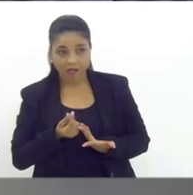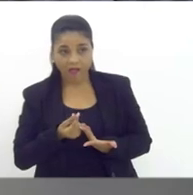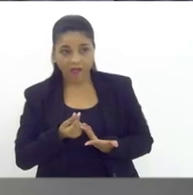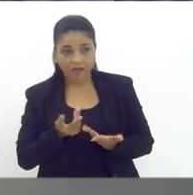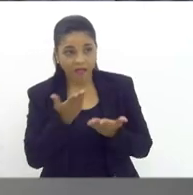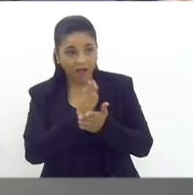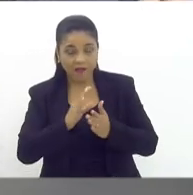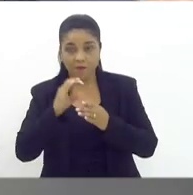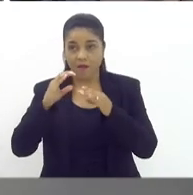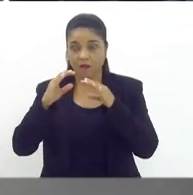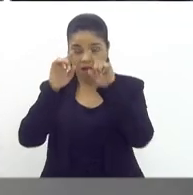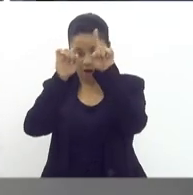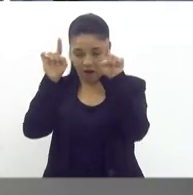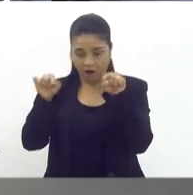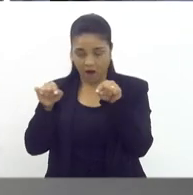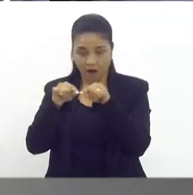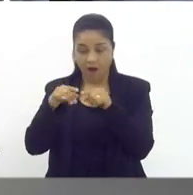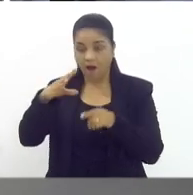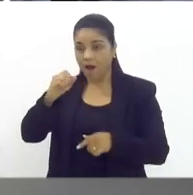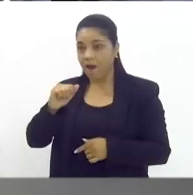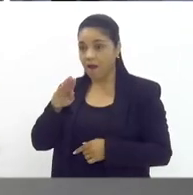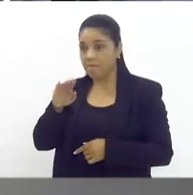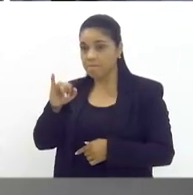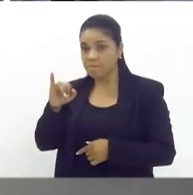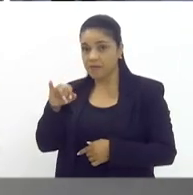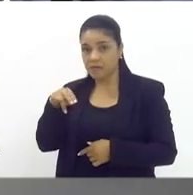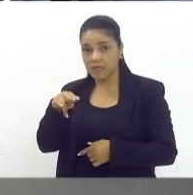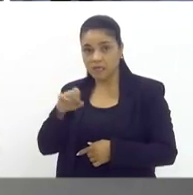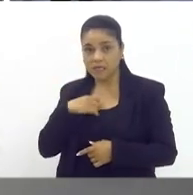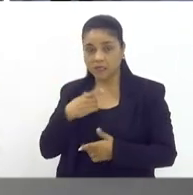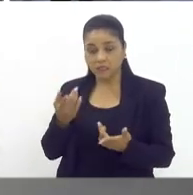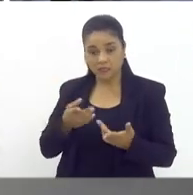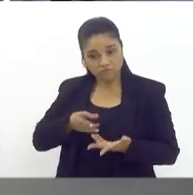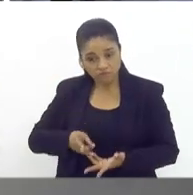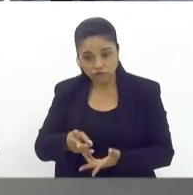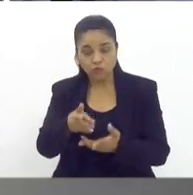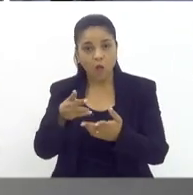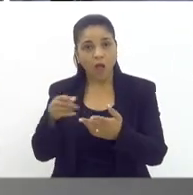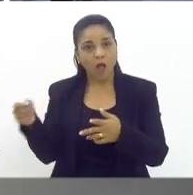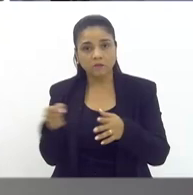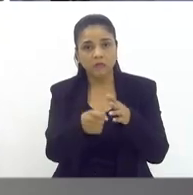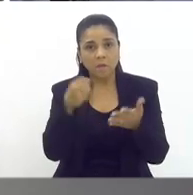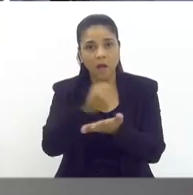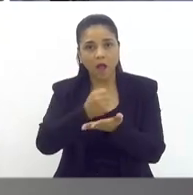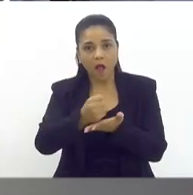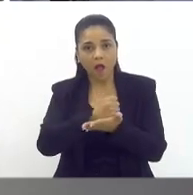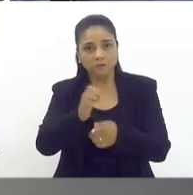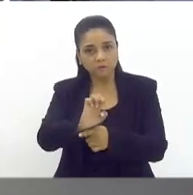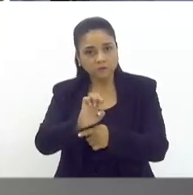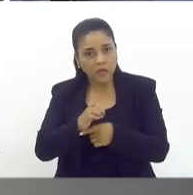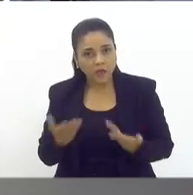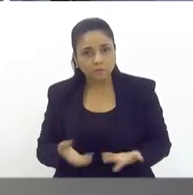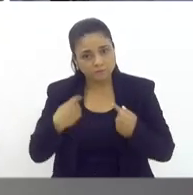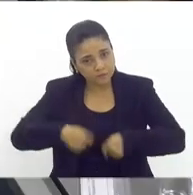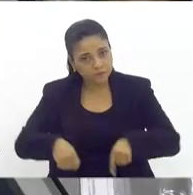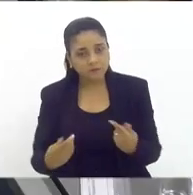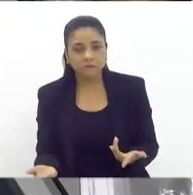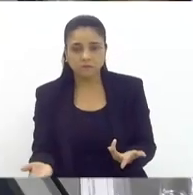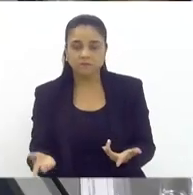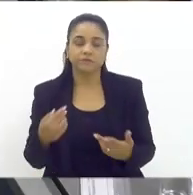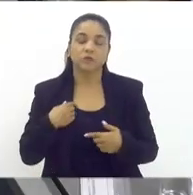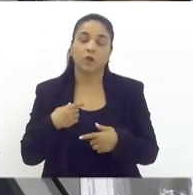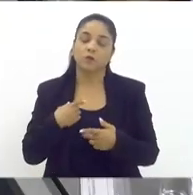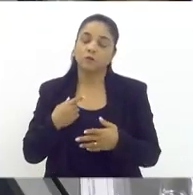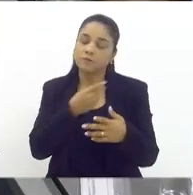as cabines de cobrança manual as cobrança manual não existe isso tem que manter um emprego nosso estado Presidente continua ainda com a